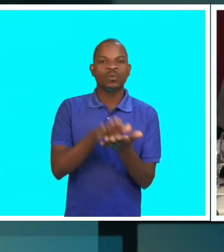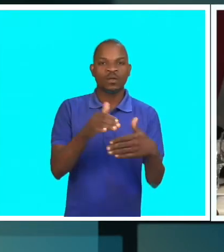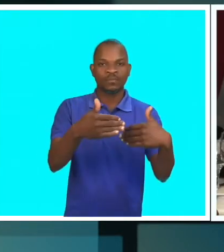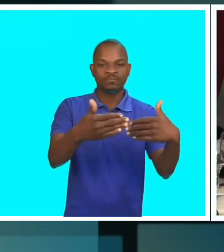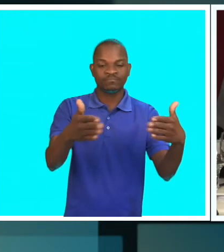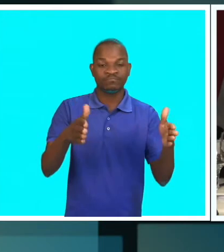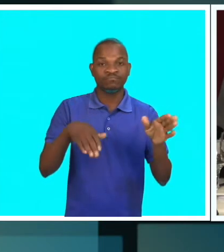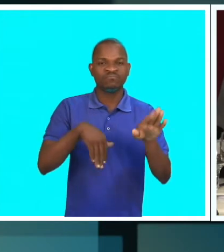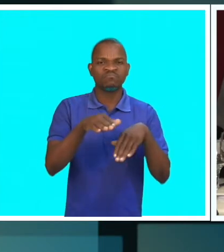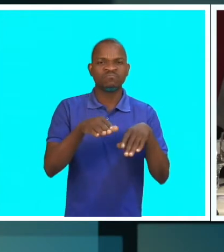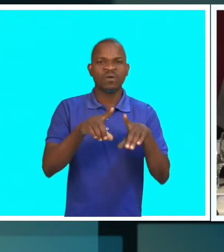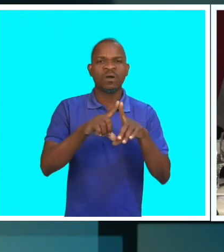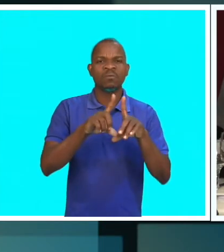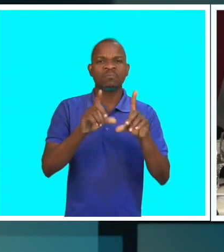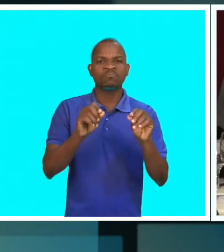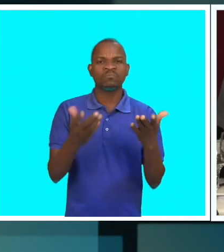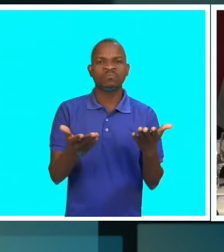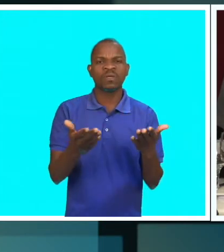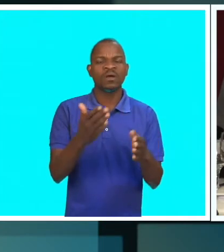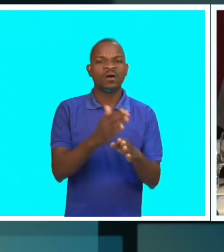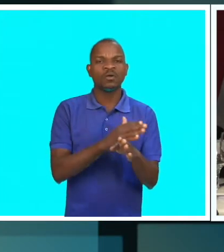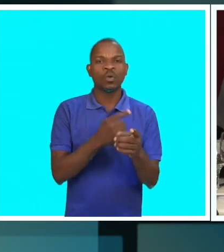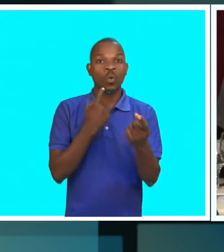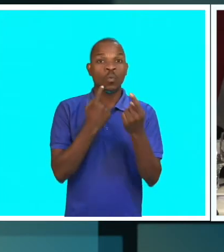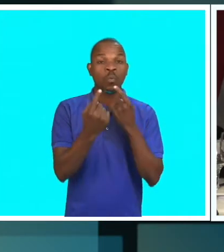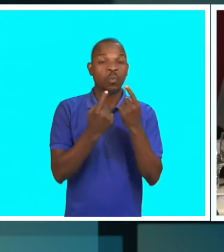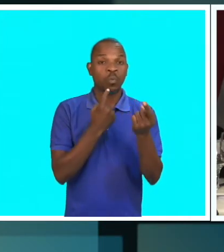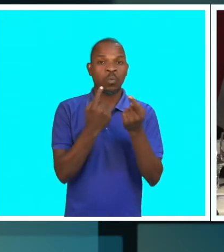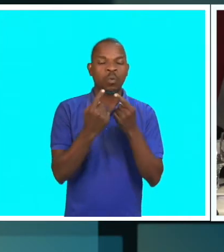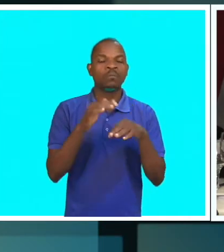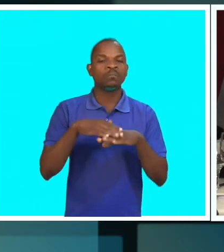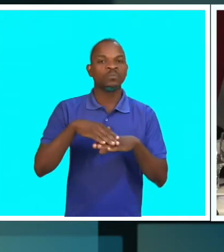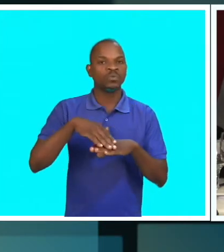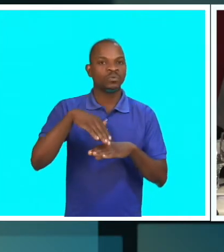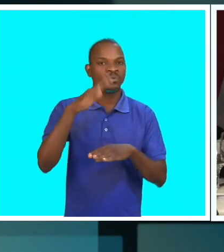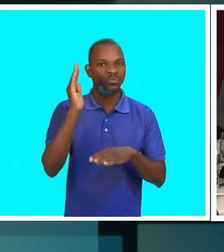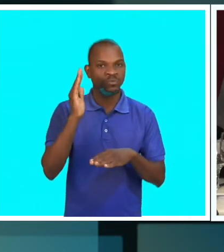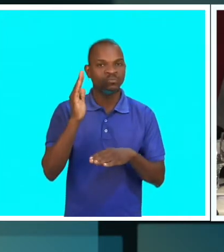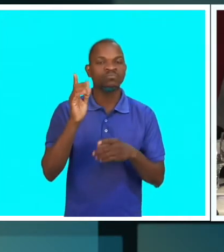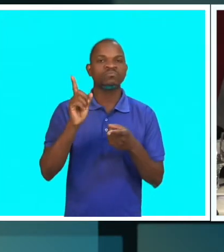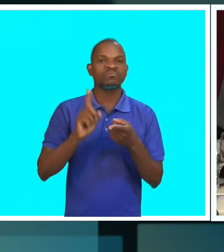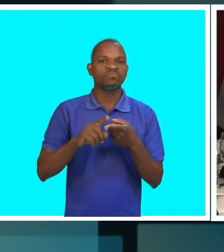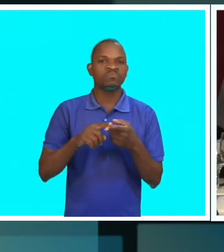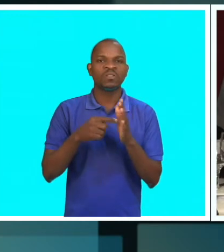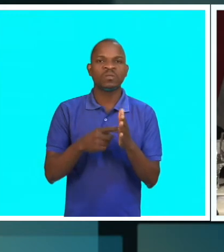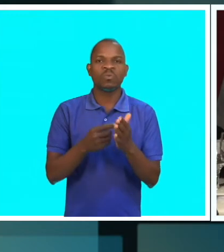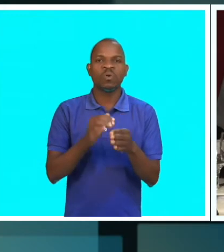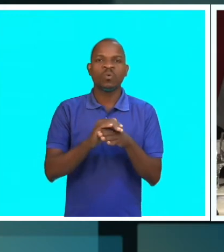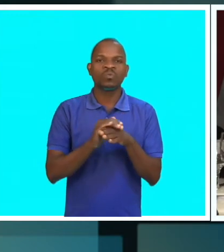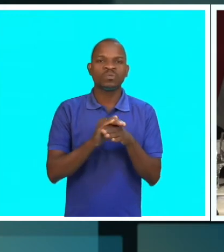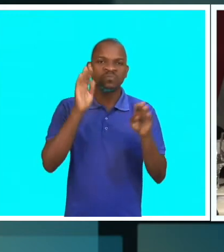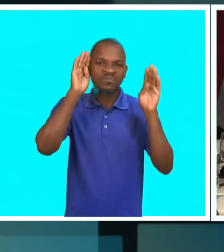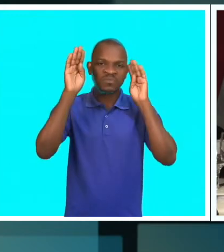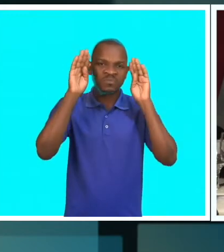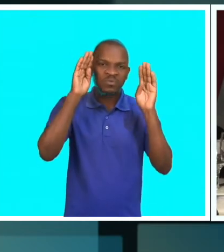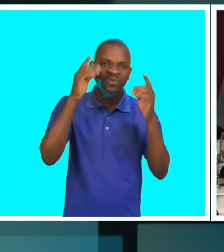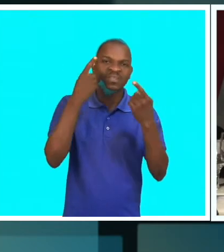questão que debatemos muito ao vivo e também nas redes sociais.